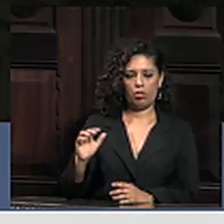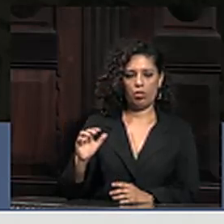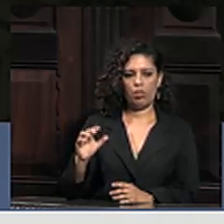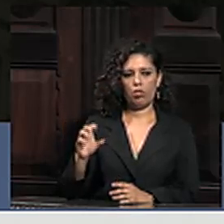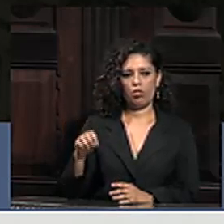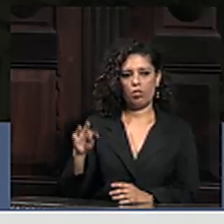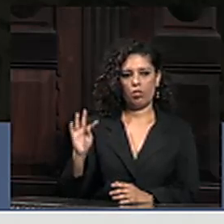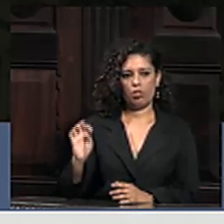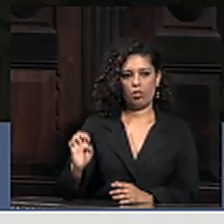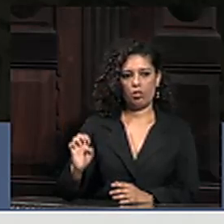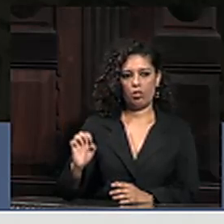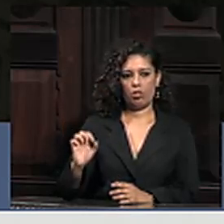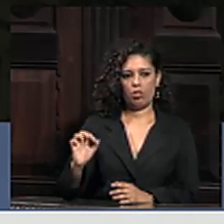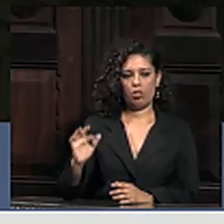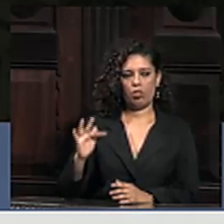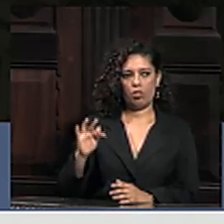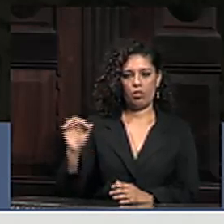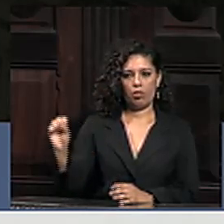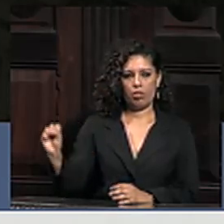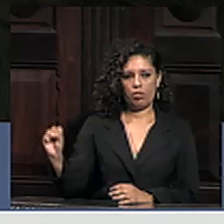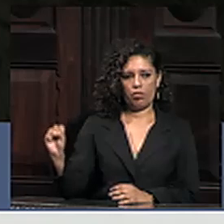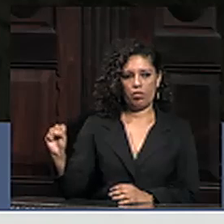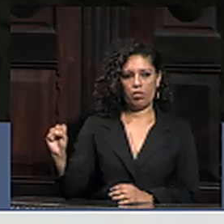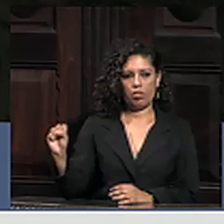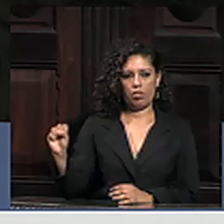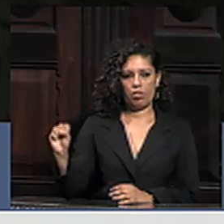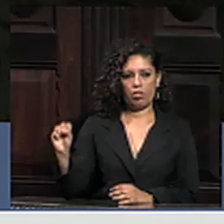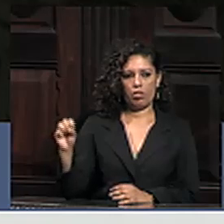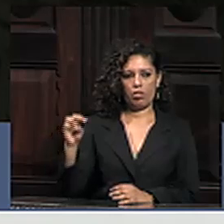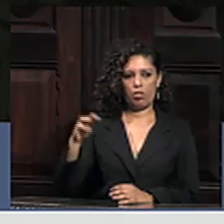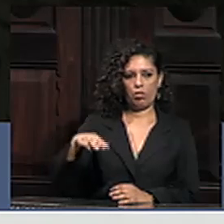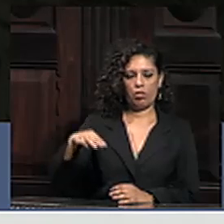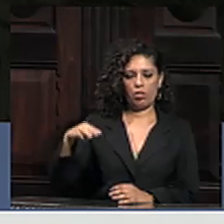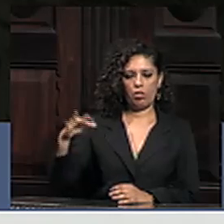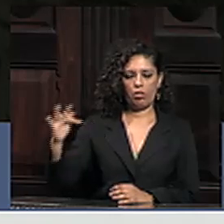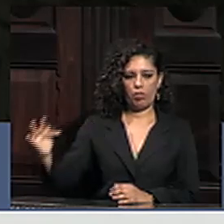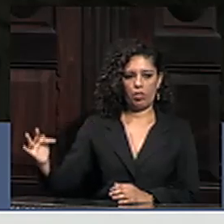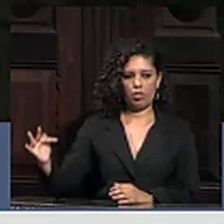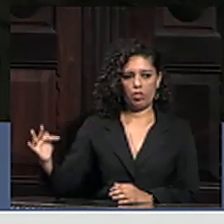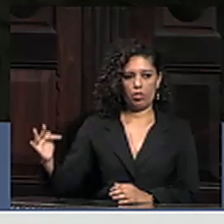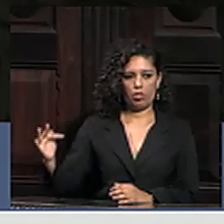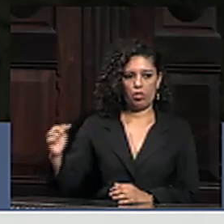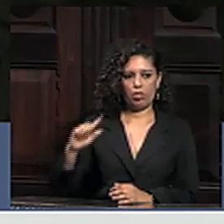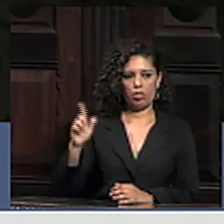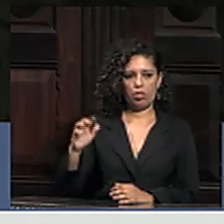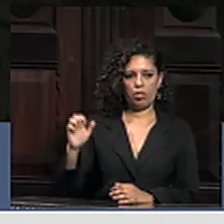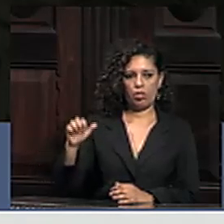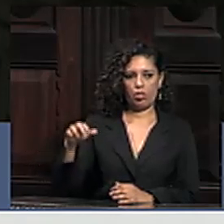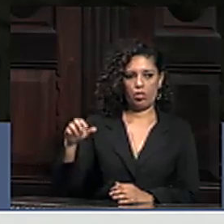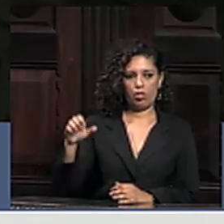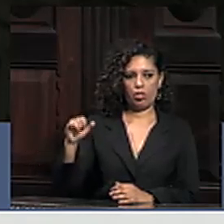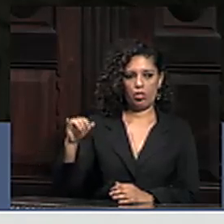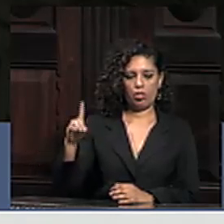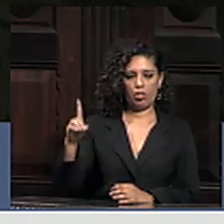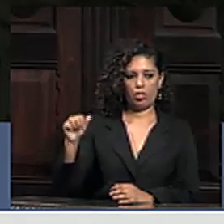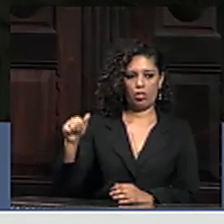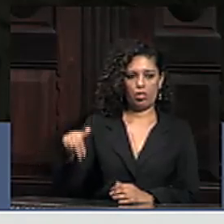Bittencourt, Flávio Serafini, Marcelo Freixo, Zeidan